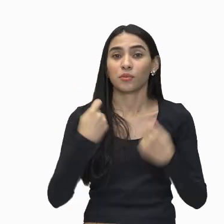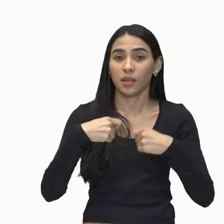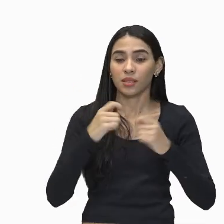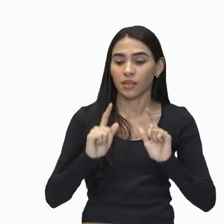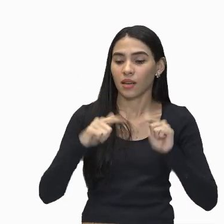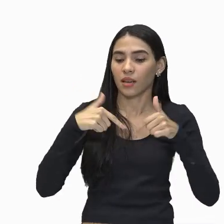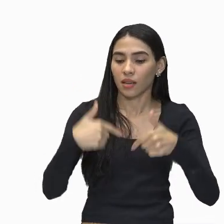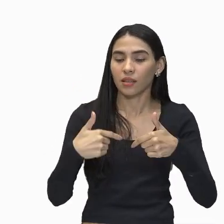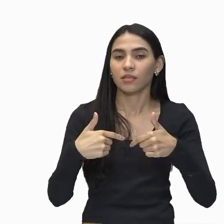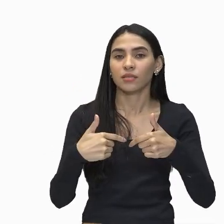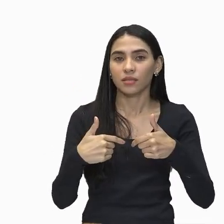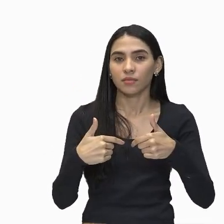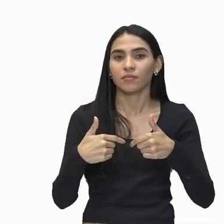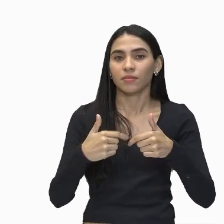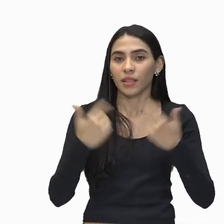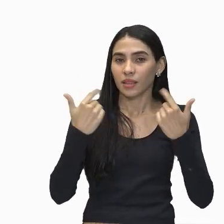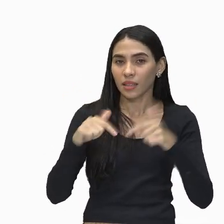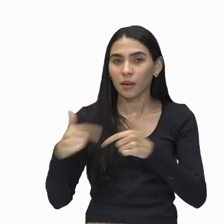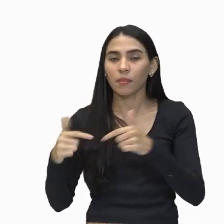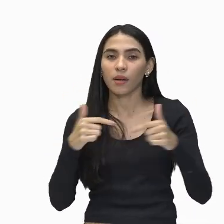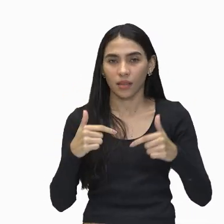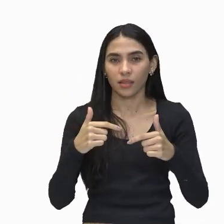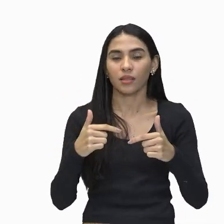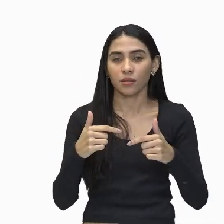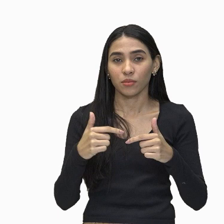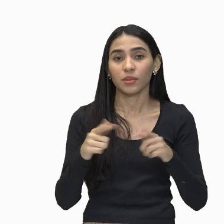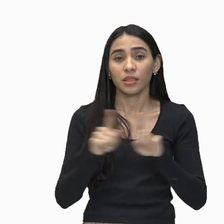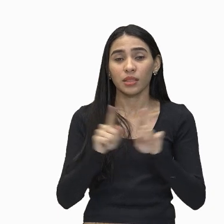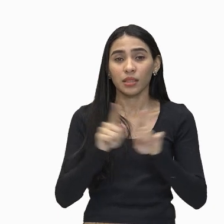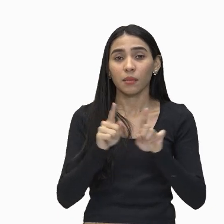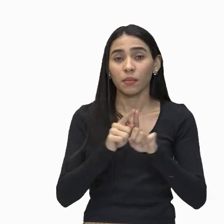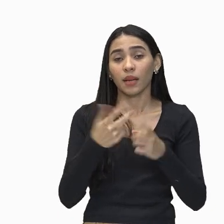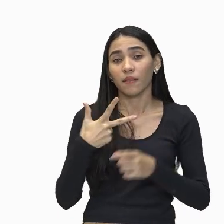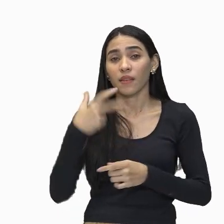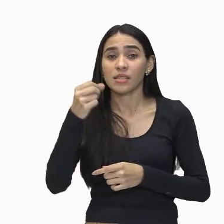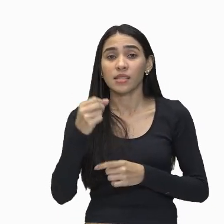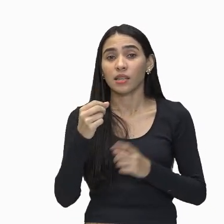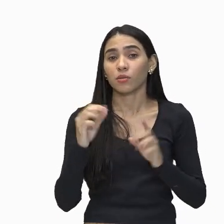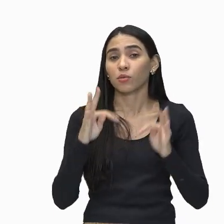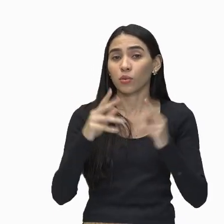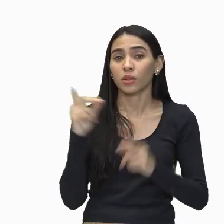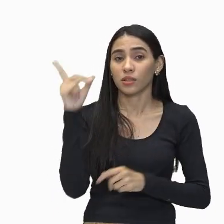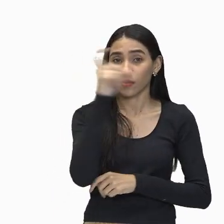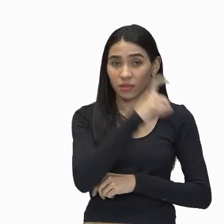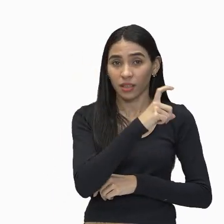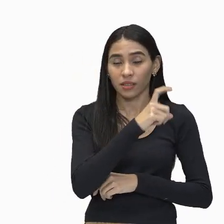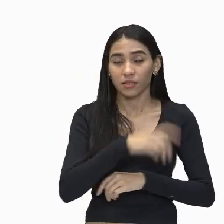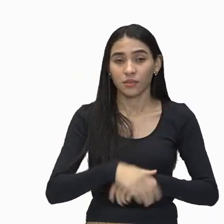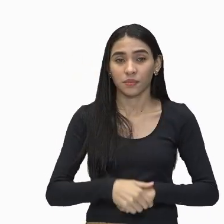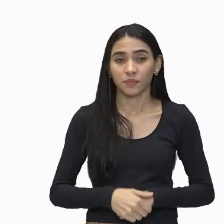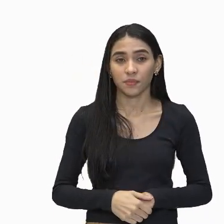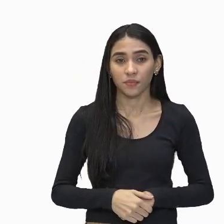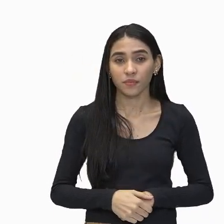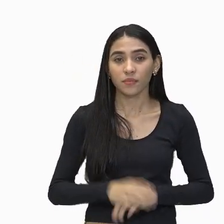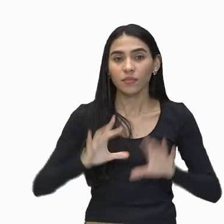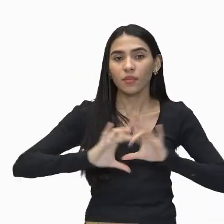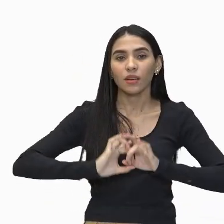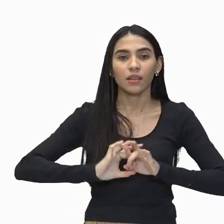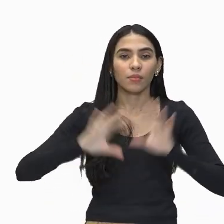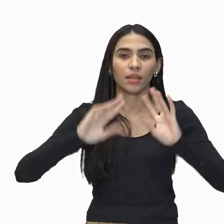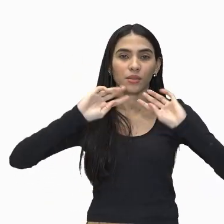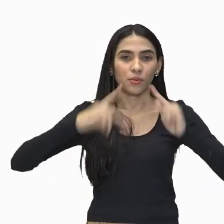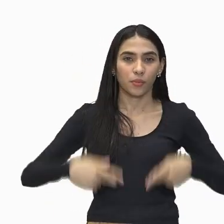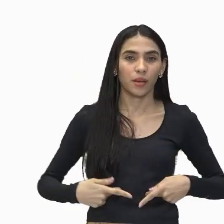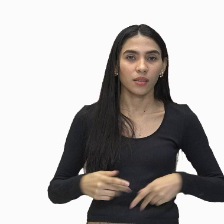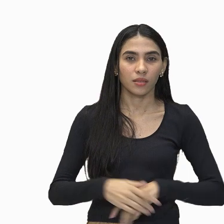agindo, superando ou não os obstáculos. É essa a ideia aí, tá? Dessa liberdade